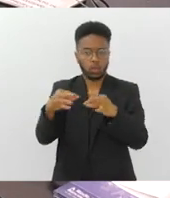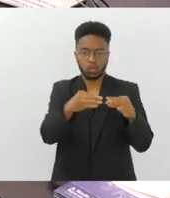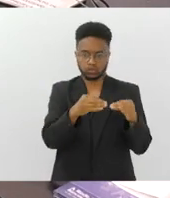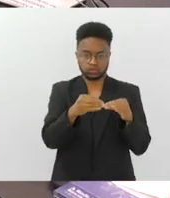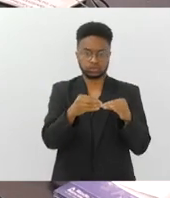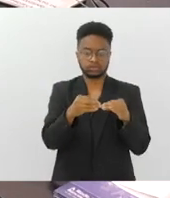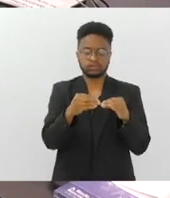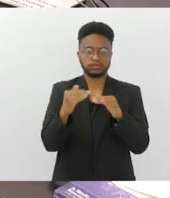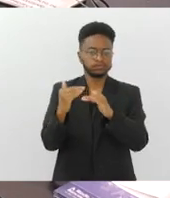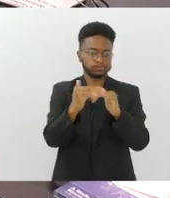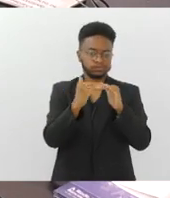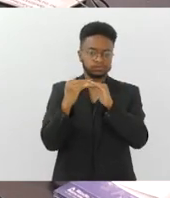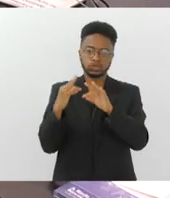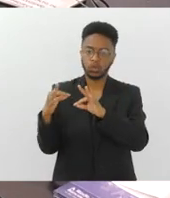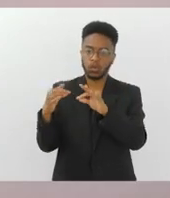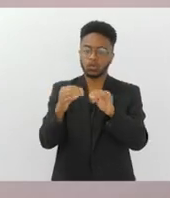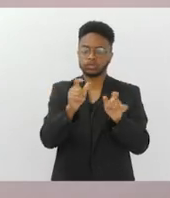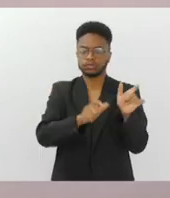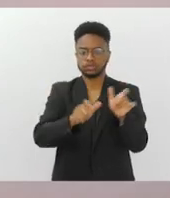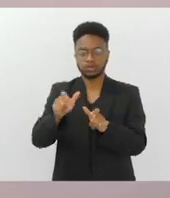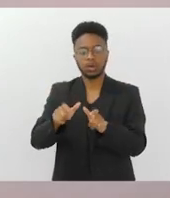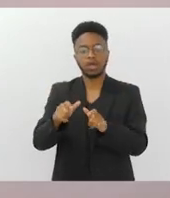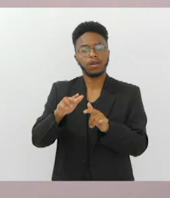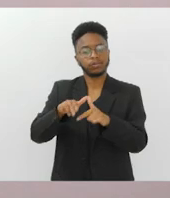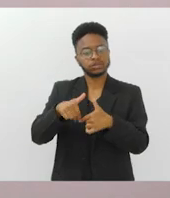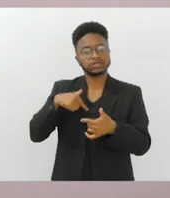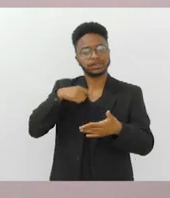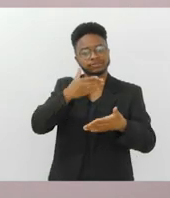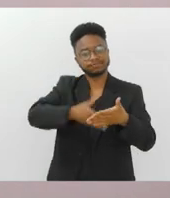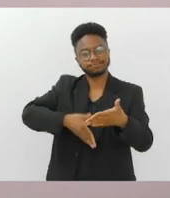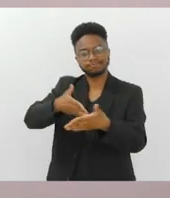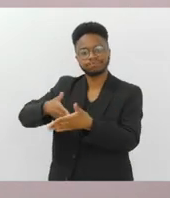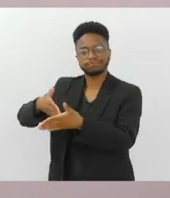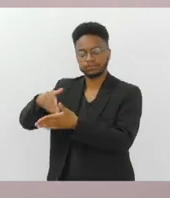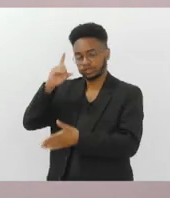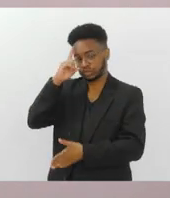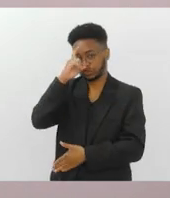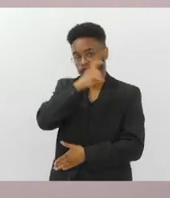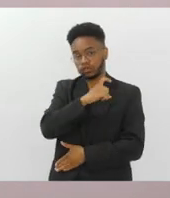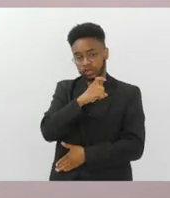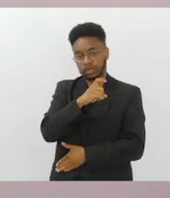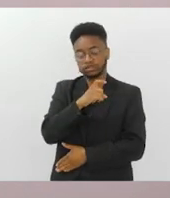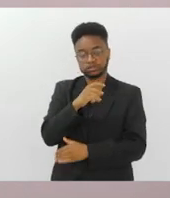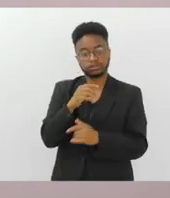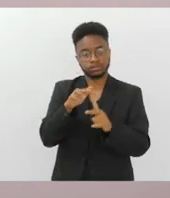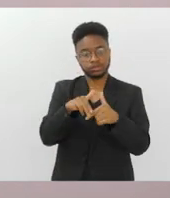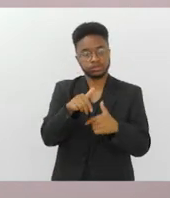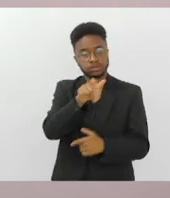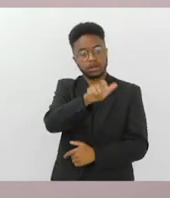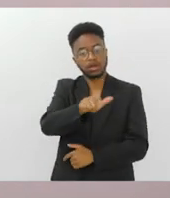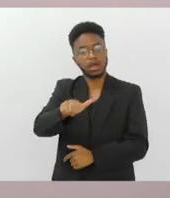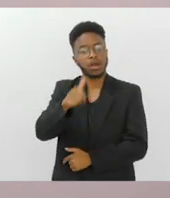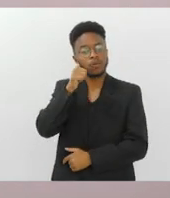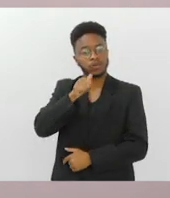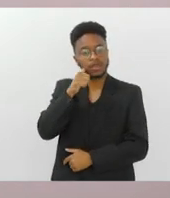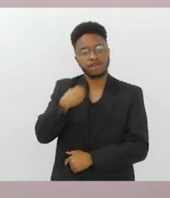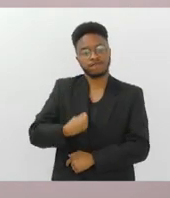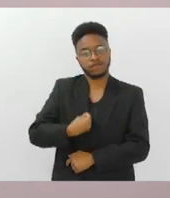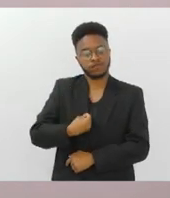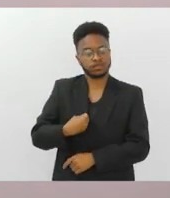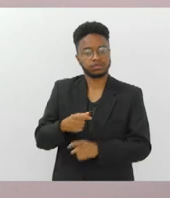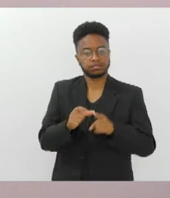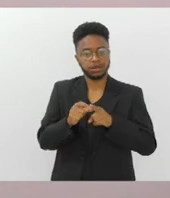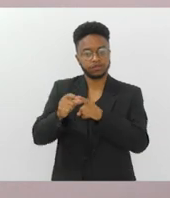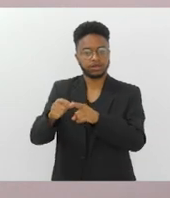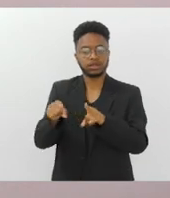e todes, diante dessas dificuldades apontadas para aquelas mulheres que vivem nas favelas e periferias e